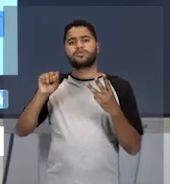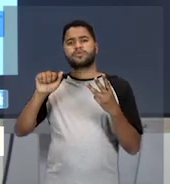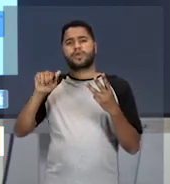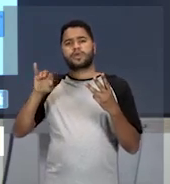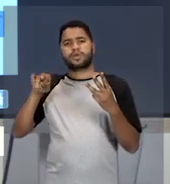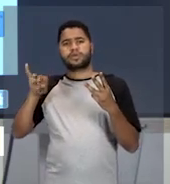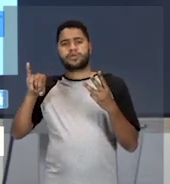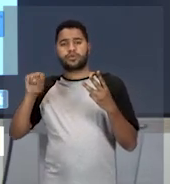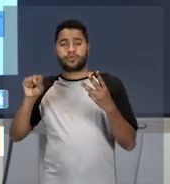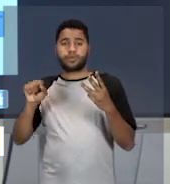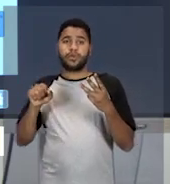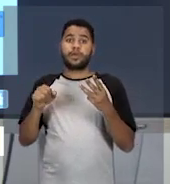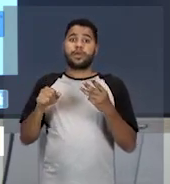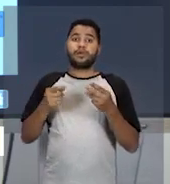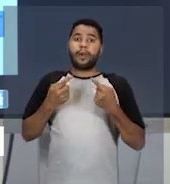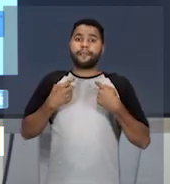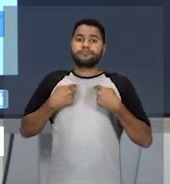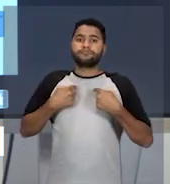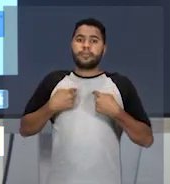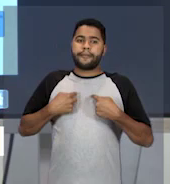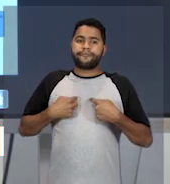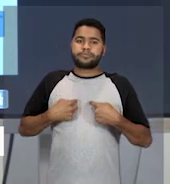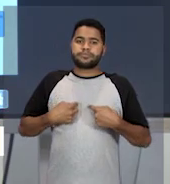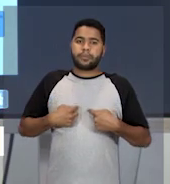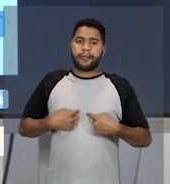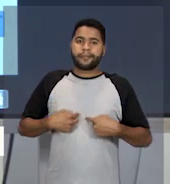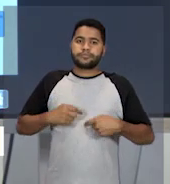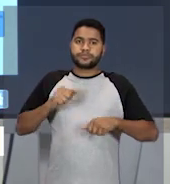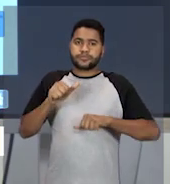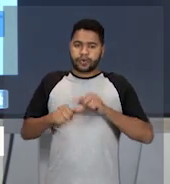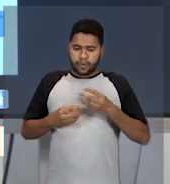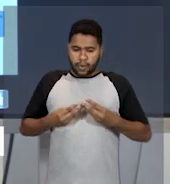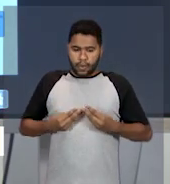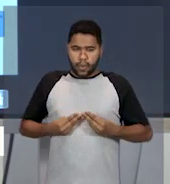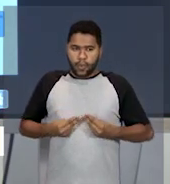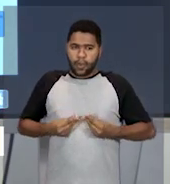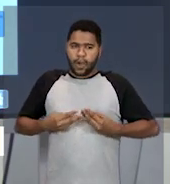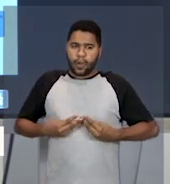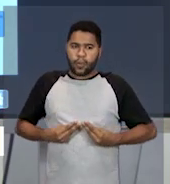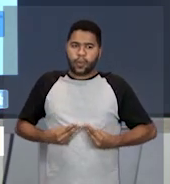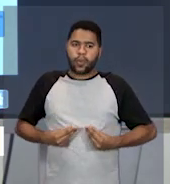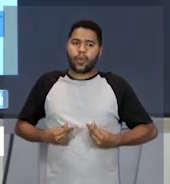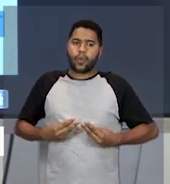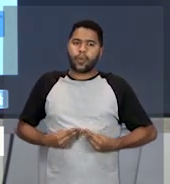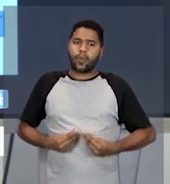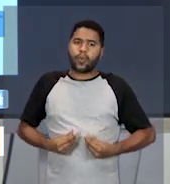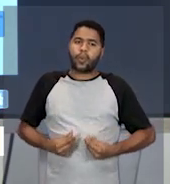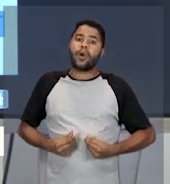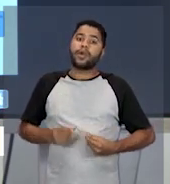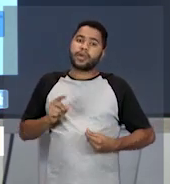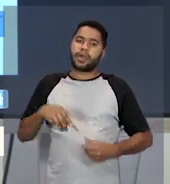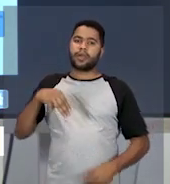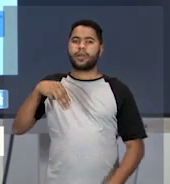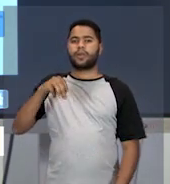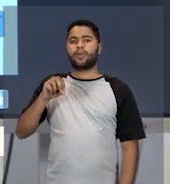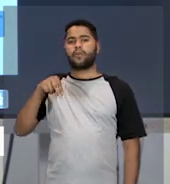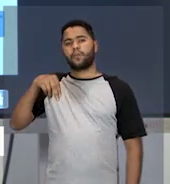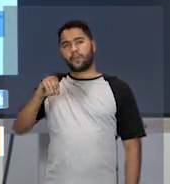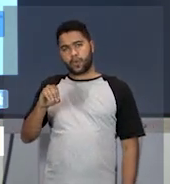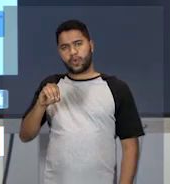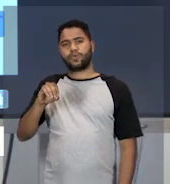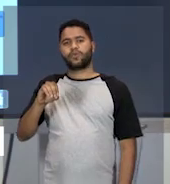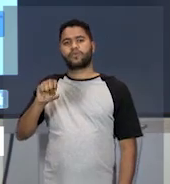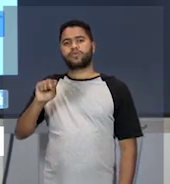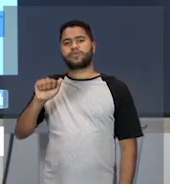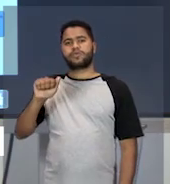de digestão, eles vão ser transformados em moléculas menores, os monossacarídeos, que vão conseguir entrar na célula,